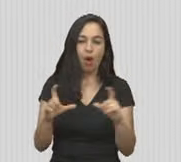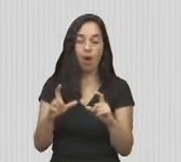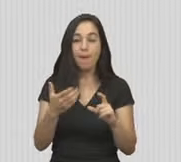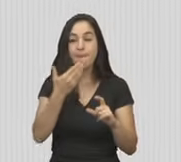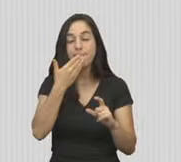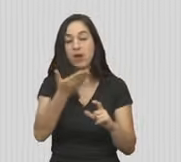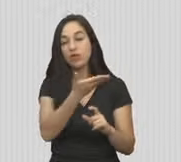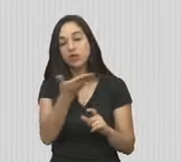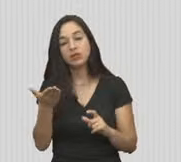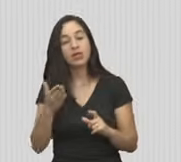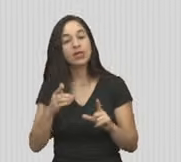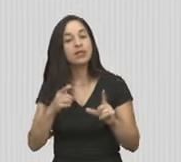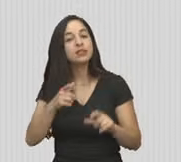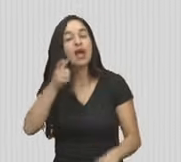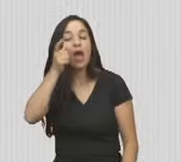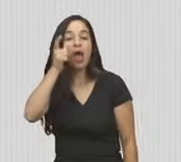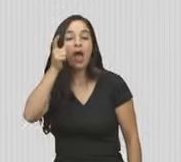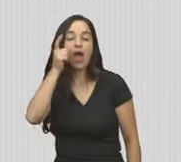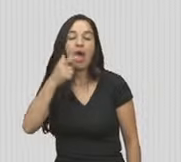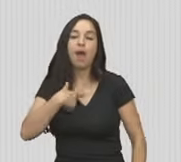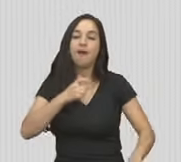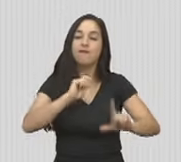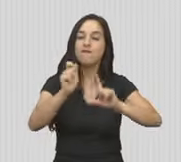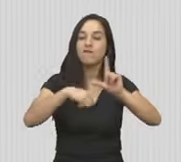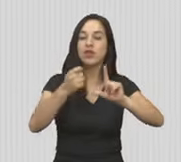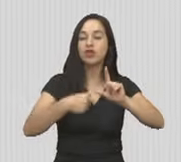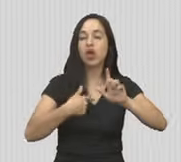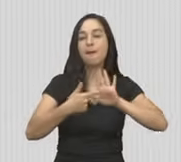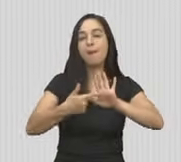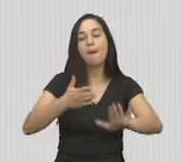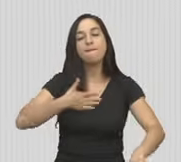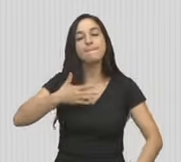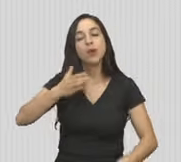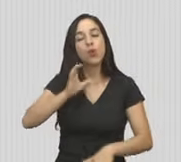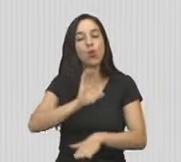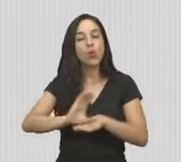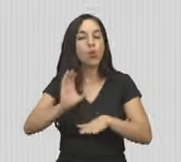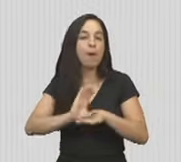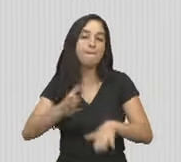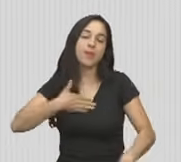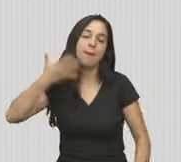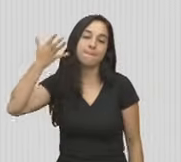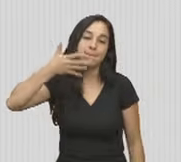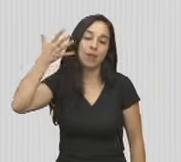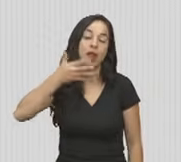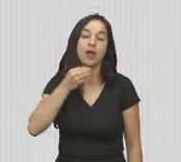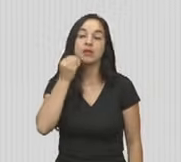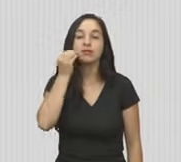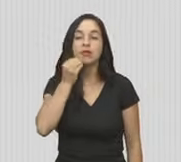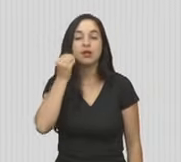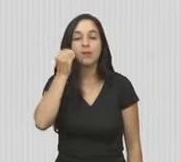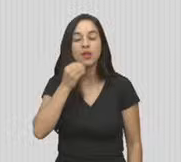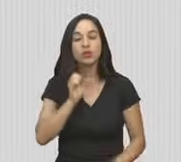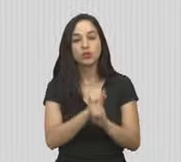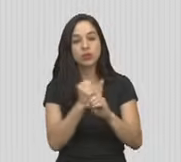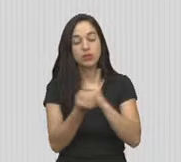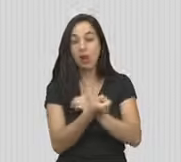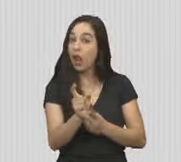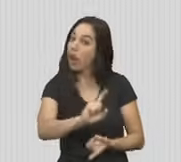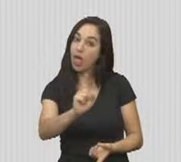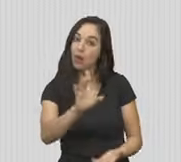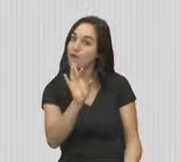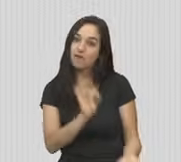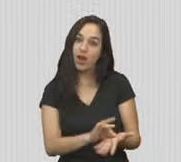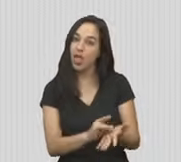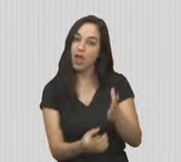para assistir um vídeo que eu passo no meu curso, na minha palestra, que é um experimento social. Ele é um vídeo que não é real, ele